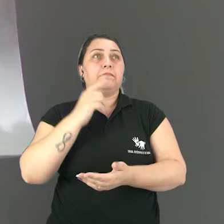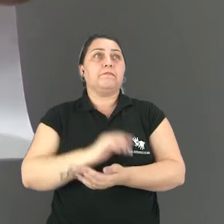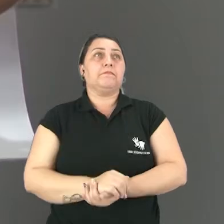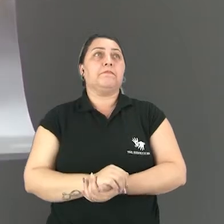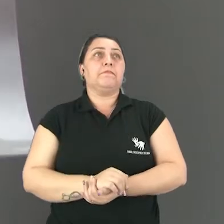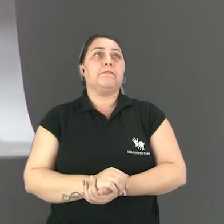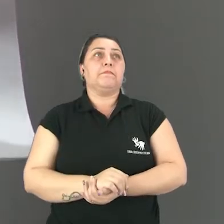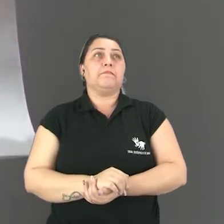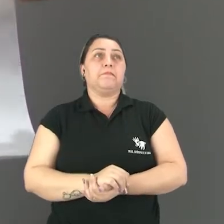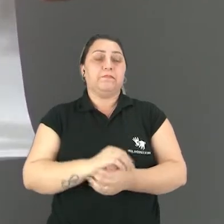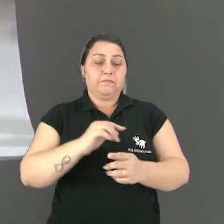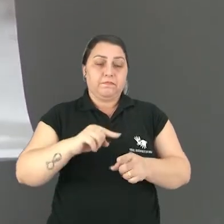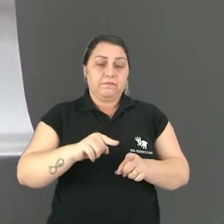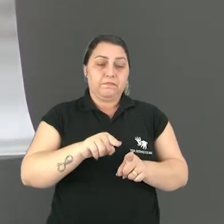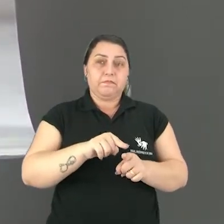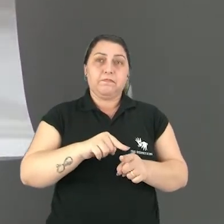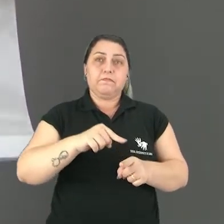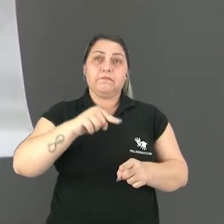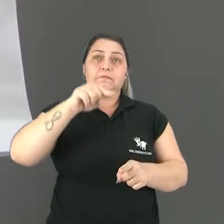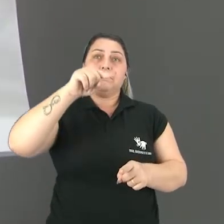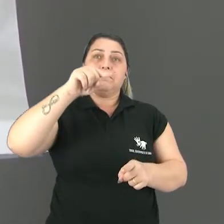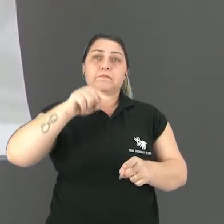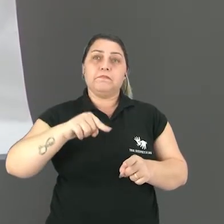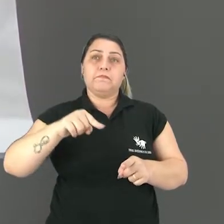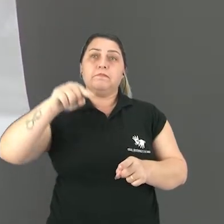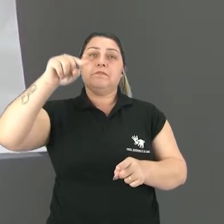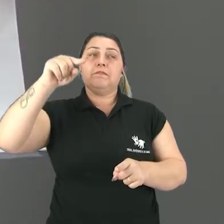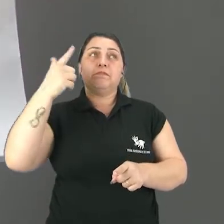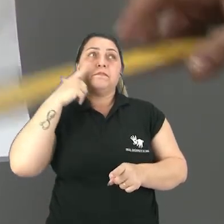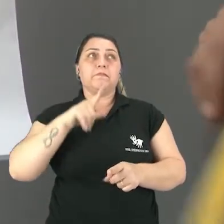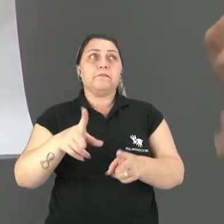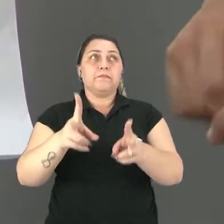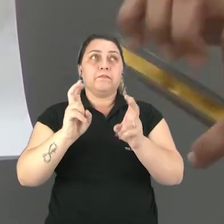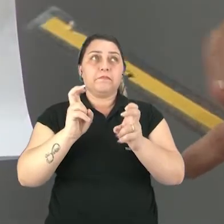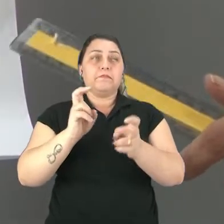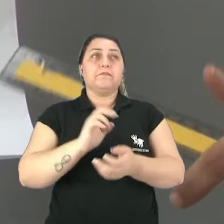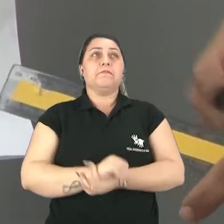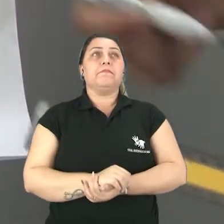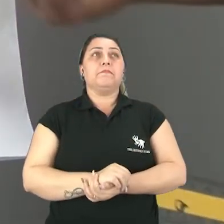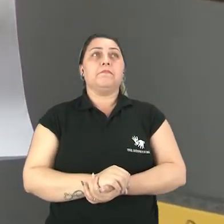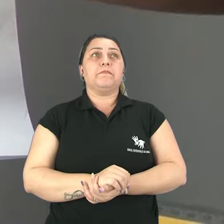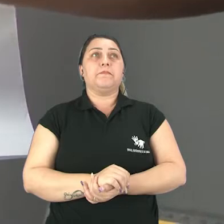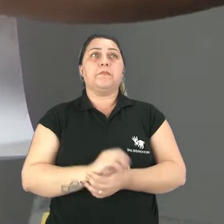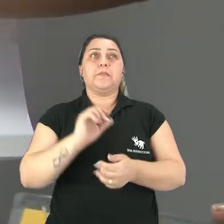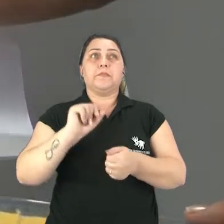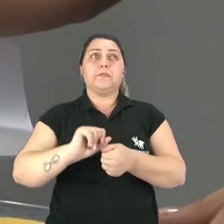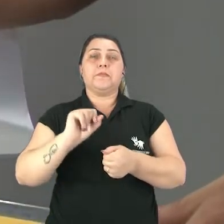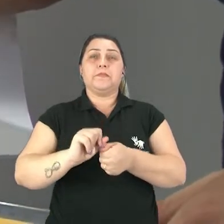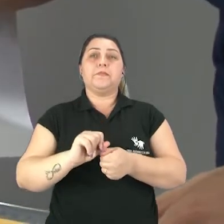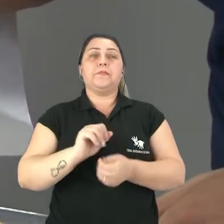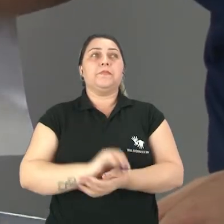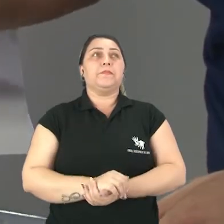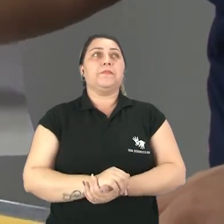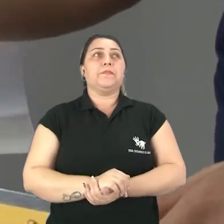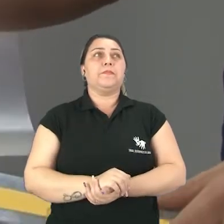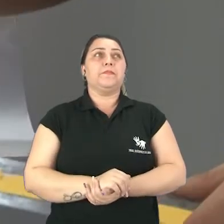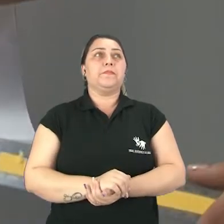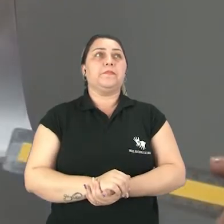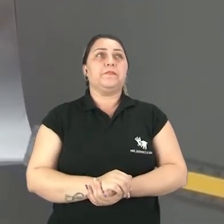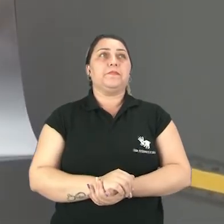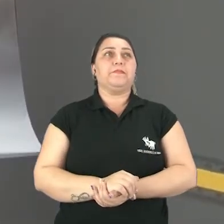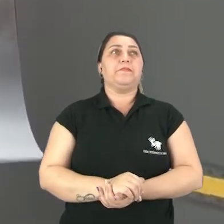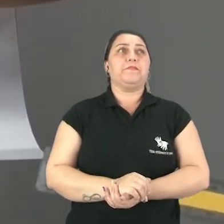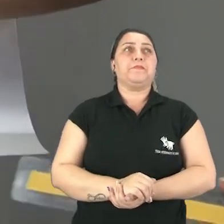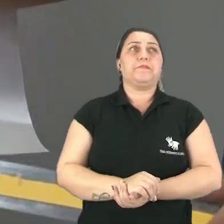a altura das minhas barras, das minhas colunas. Conseguem perceber? Vamos fazer a identificação.